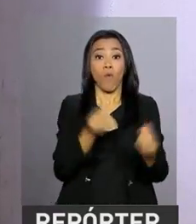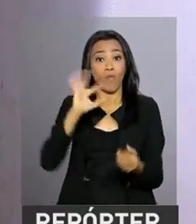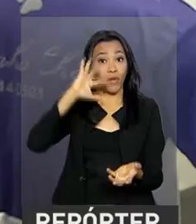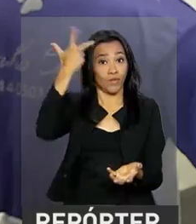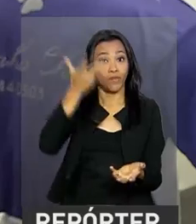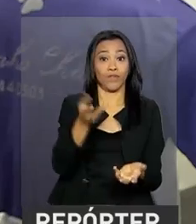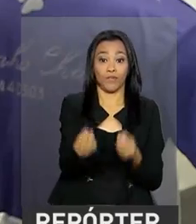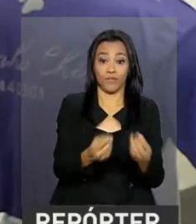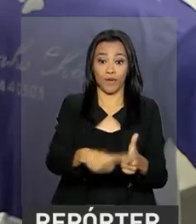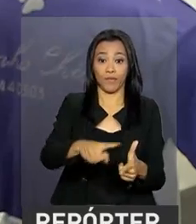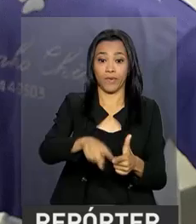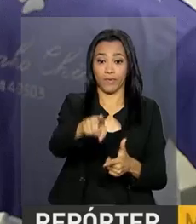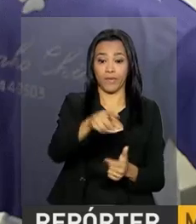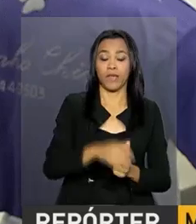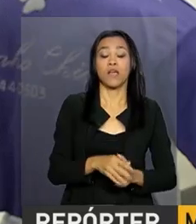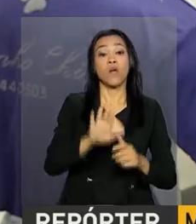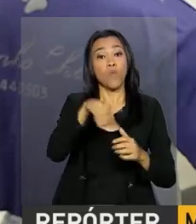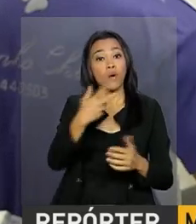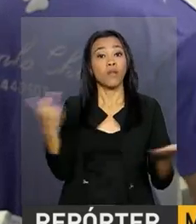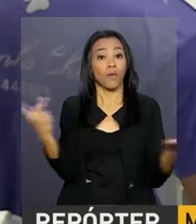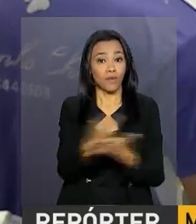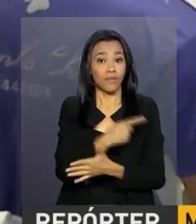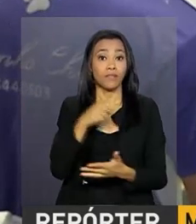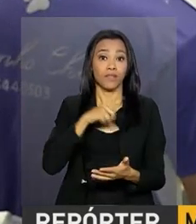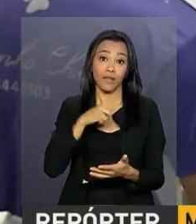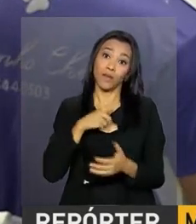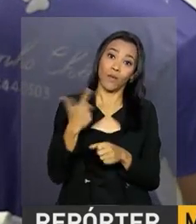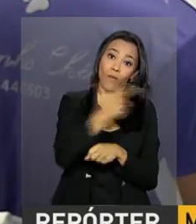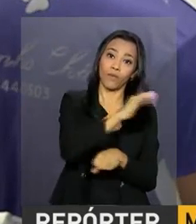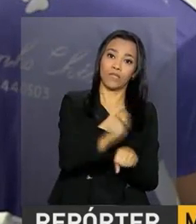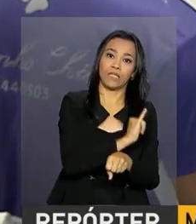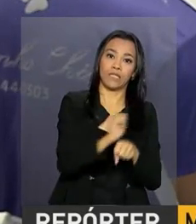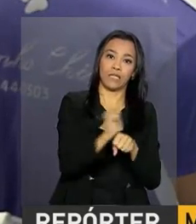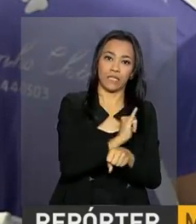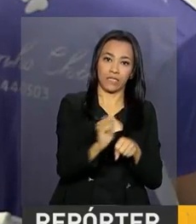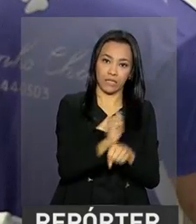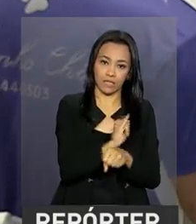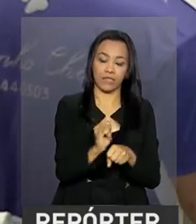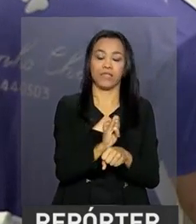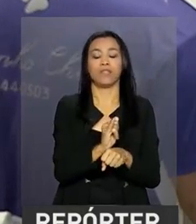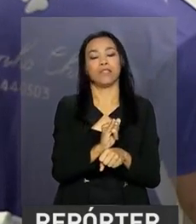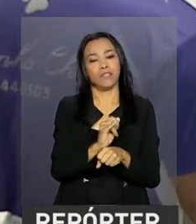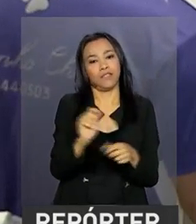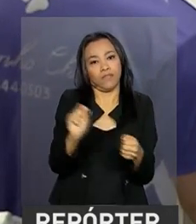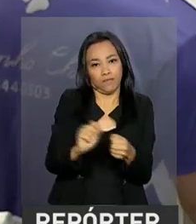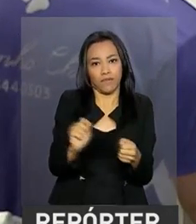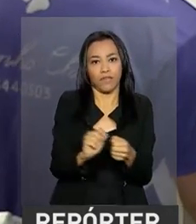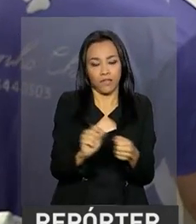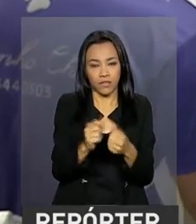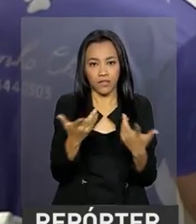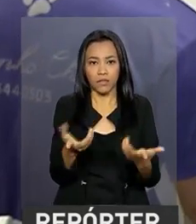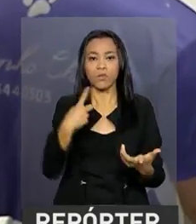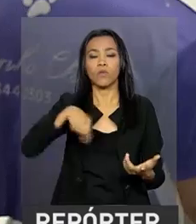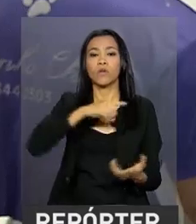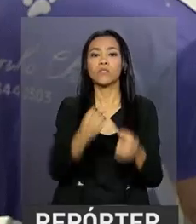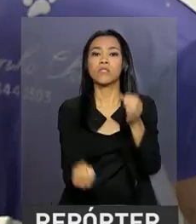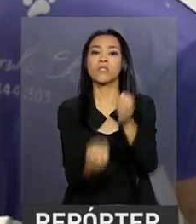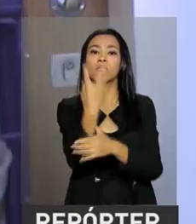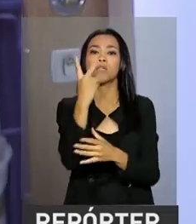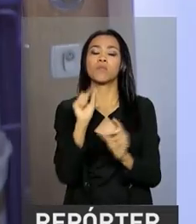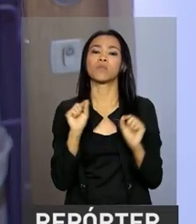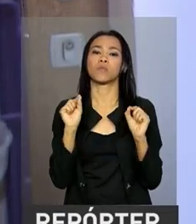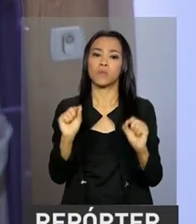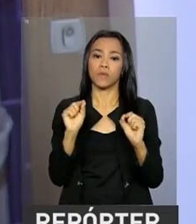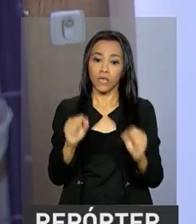improvisar na crise a gente sempre tem uma alternativa a gente tira o s e crie né e Nós criamos alternativas